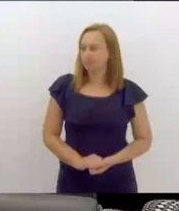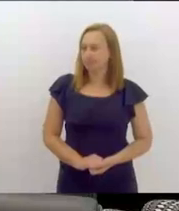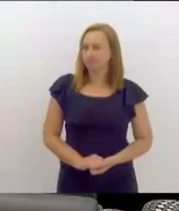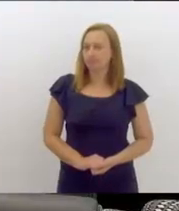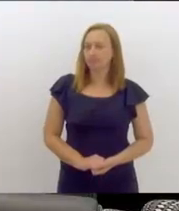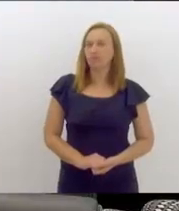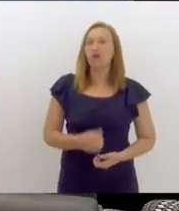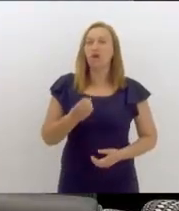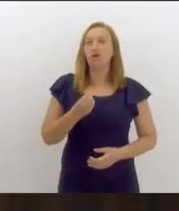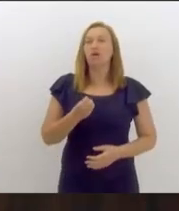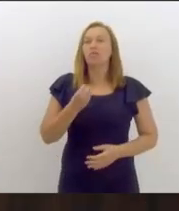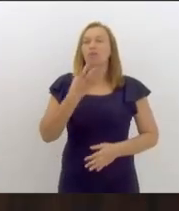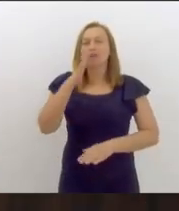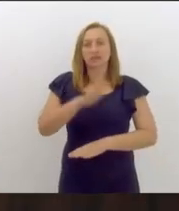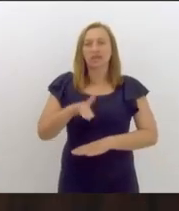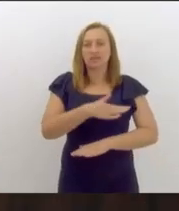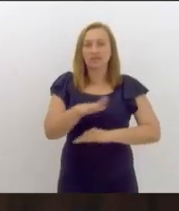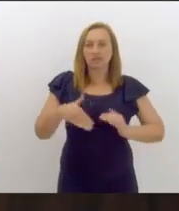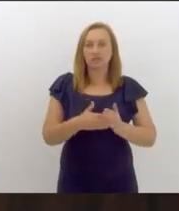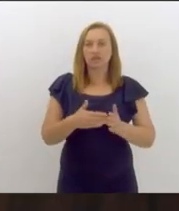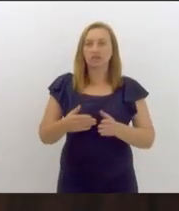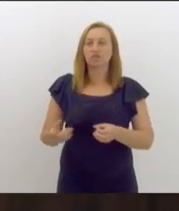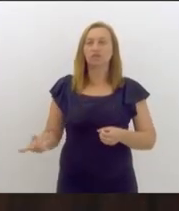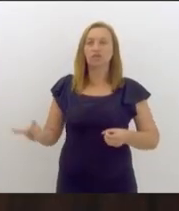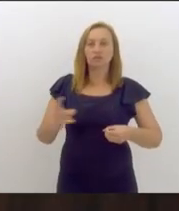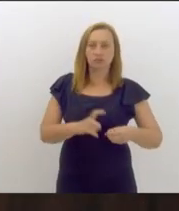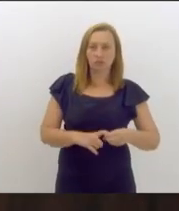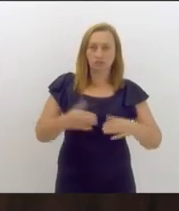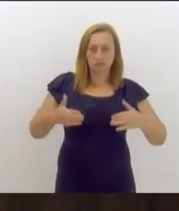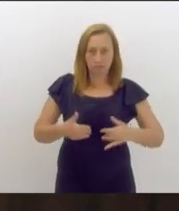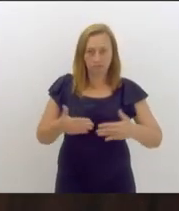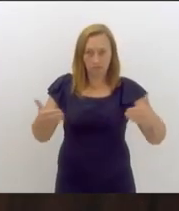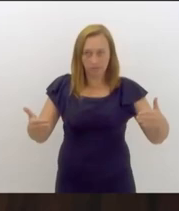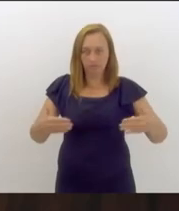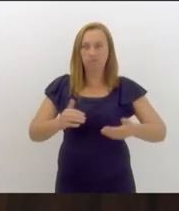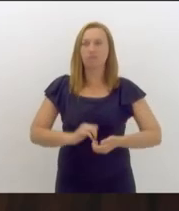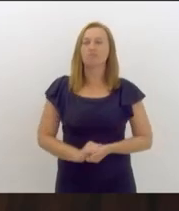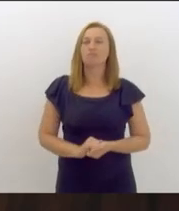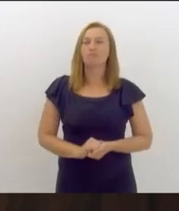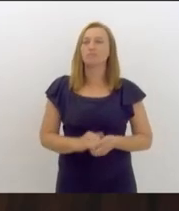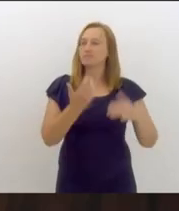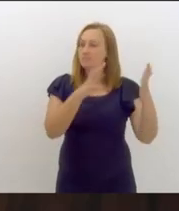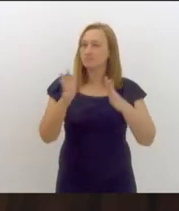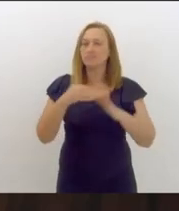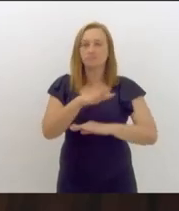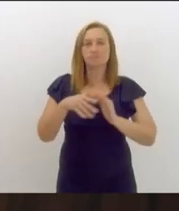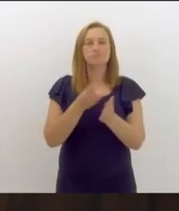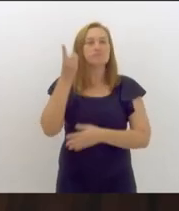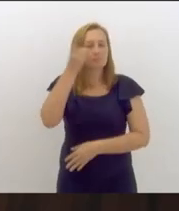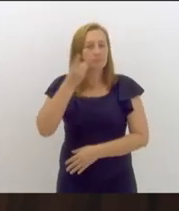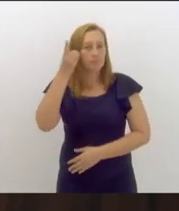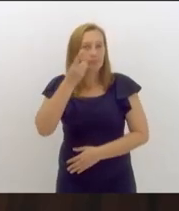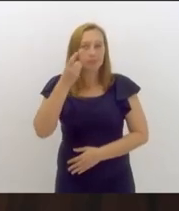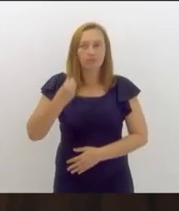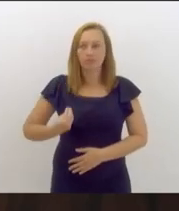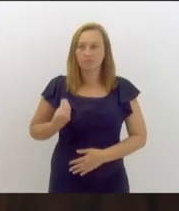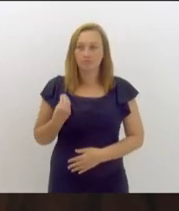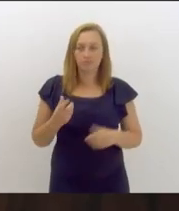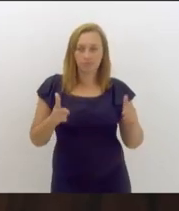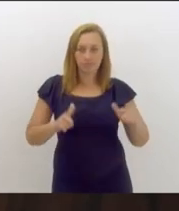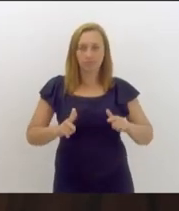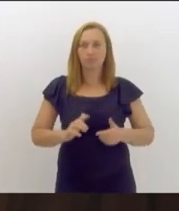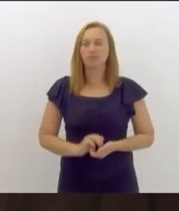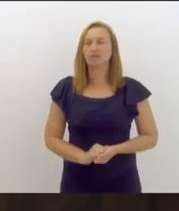Boa tarde a todos e todas está reaberta a sessão gostaria de saudar todos os deputados e deputados presentes